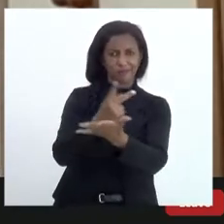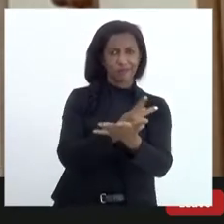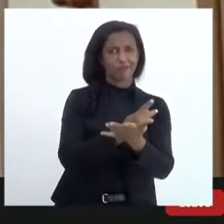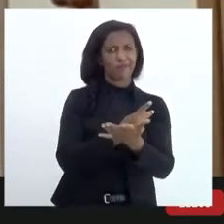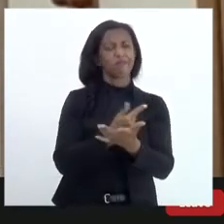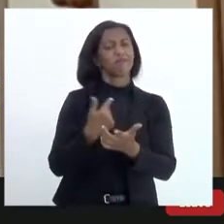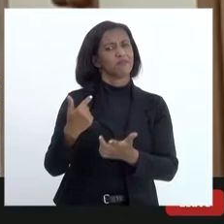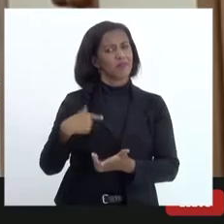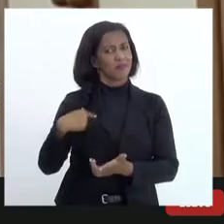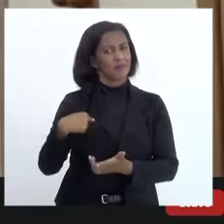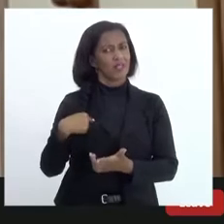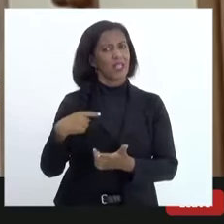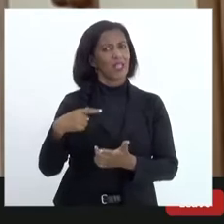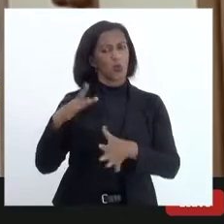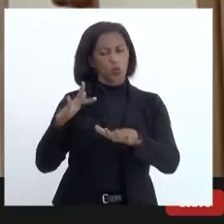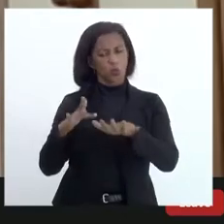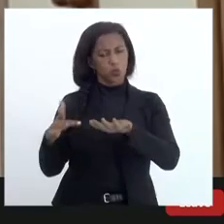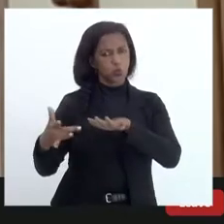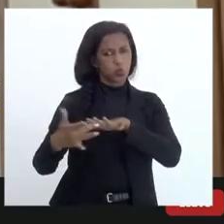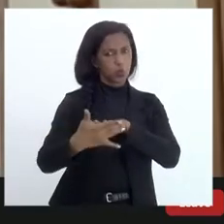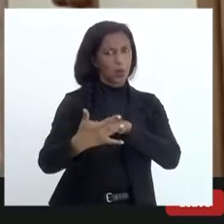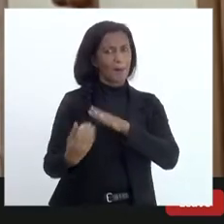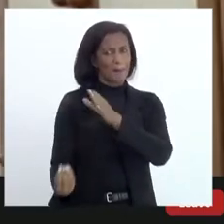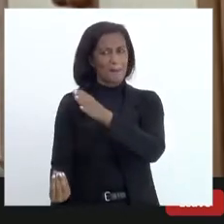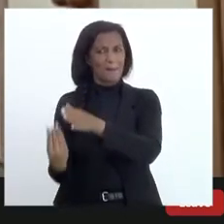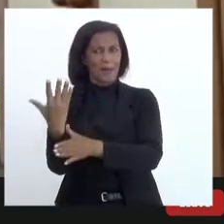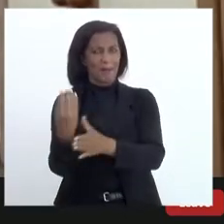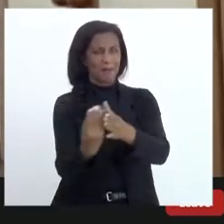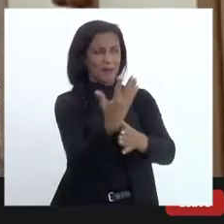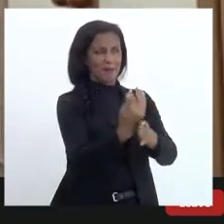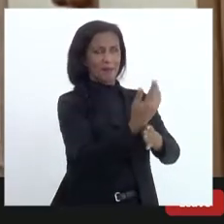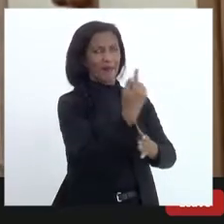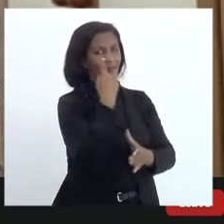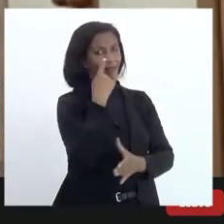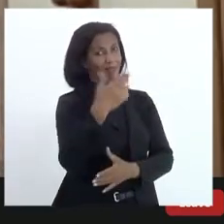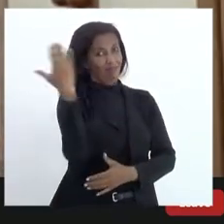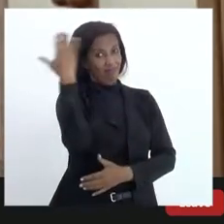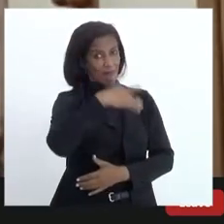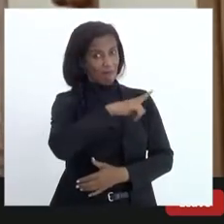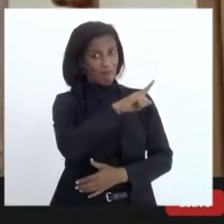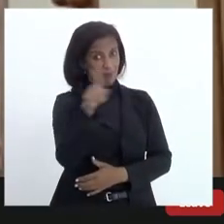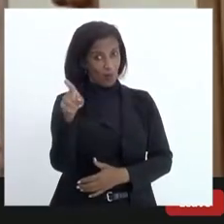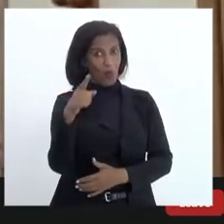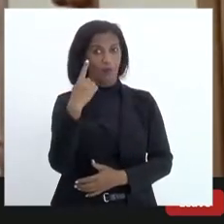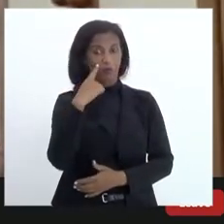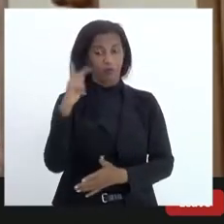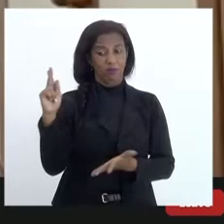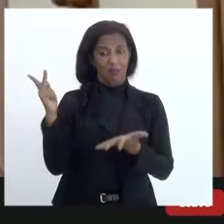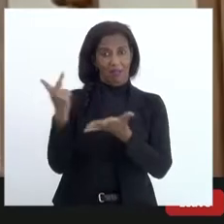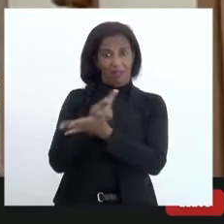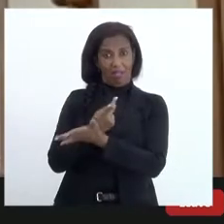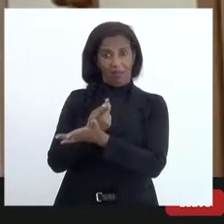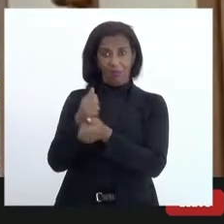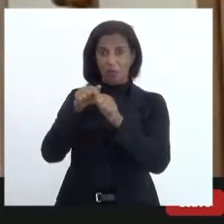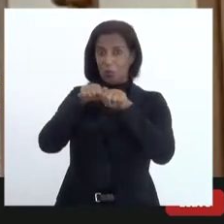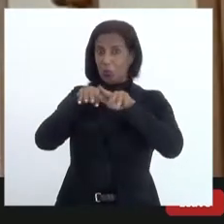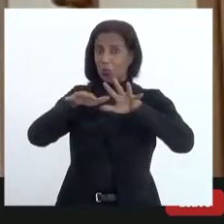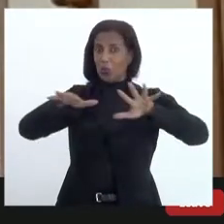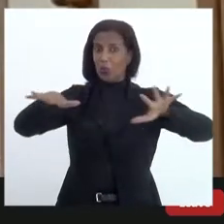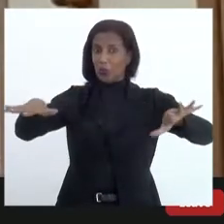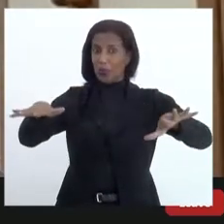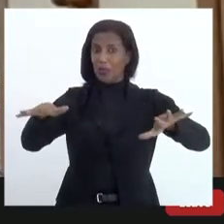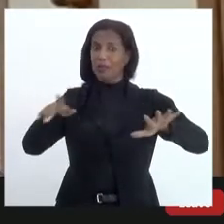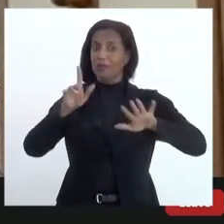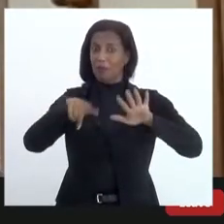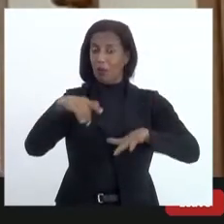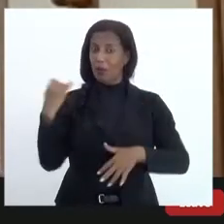redes sociais, hoje tudo se viraliza, aspas, né? Hoje tudo toma uma proporção. Então, é importante que as